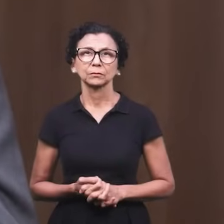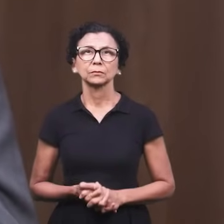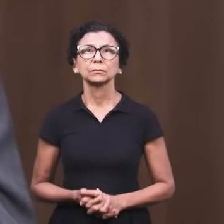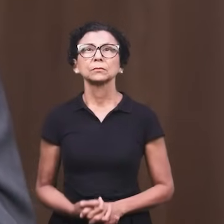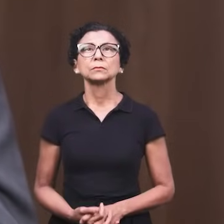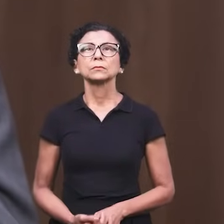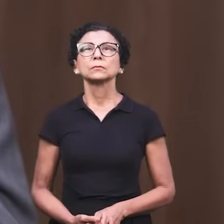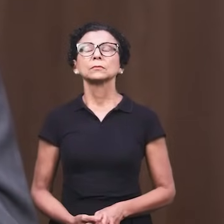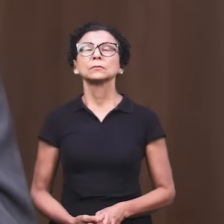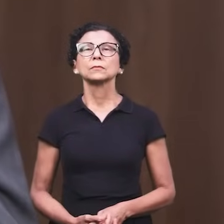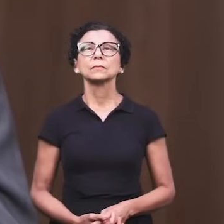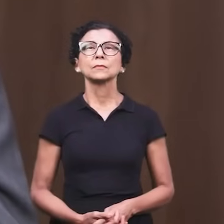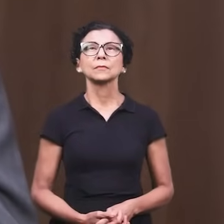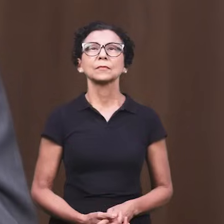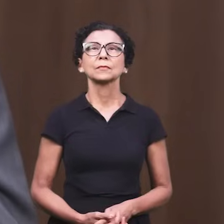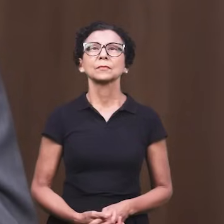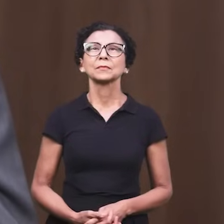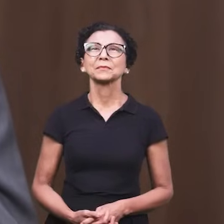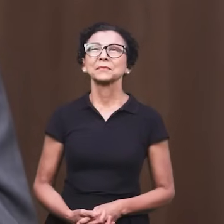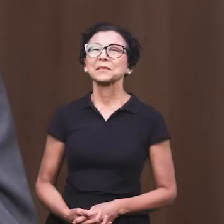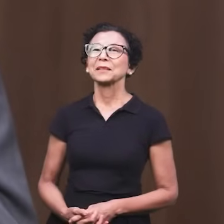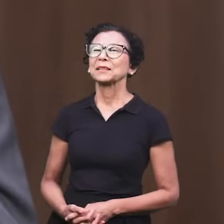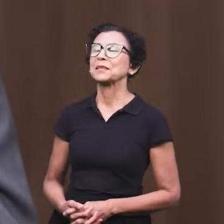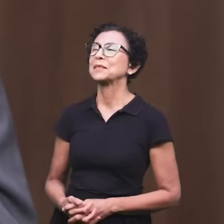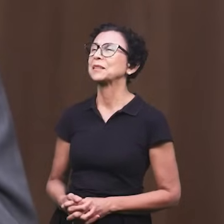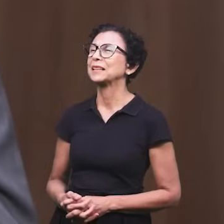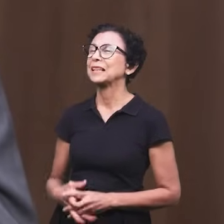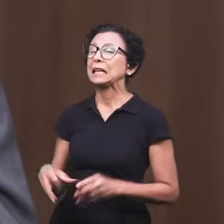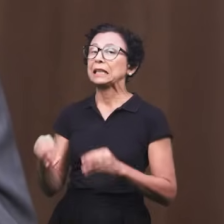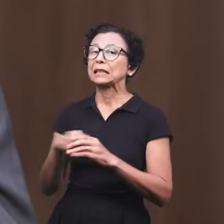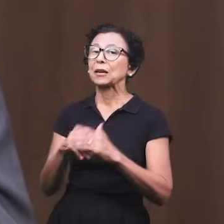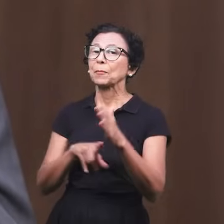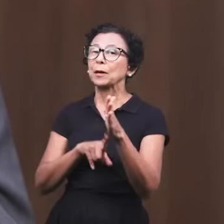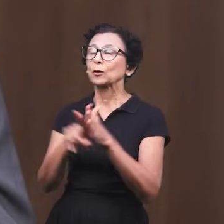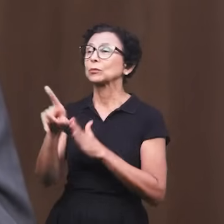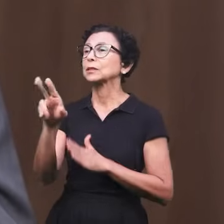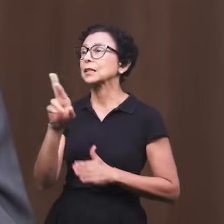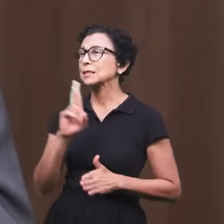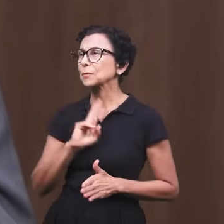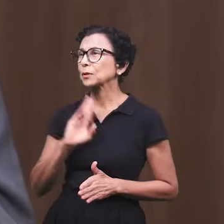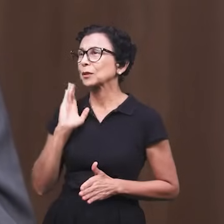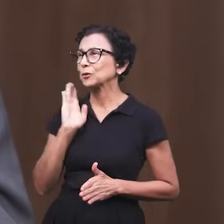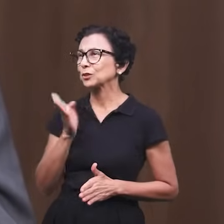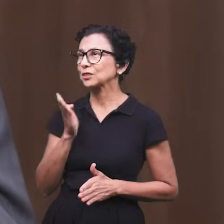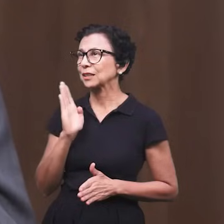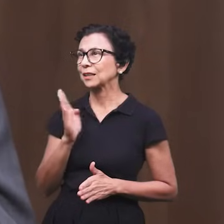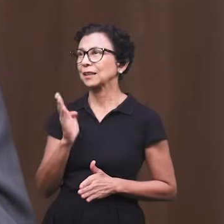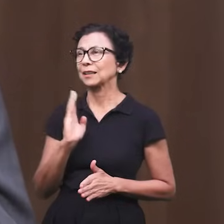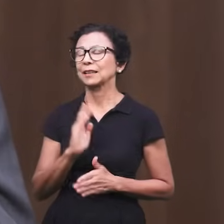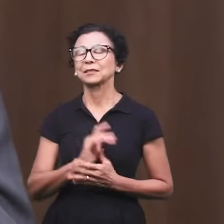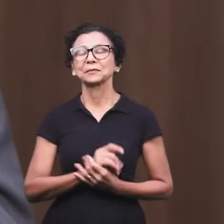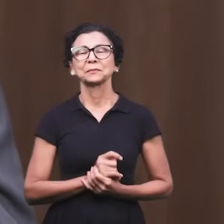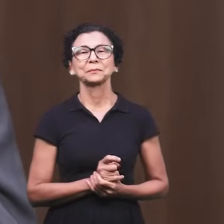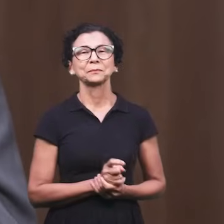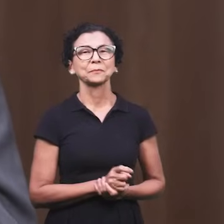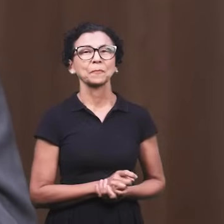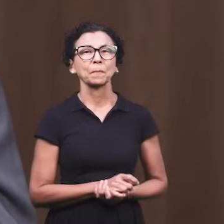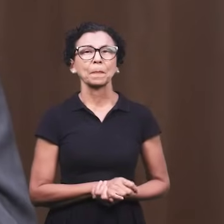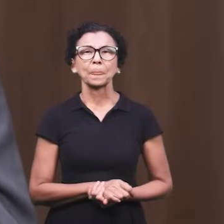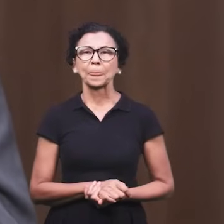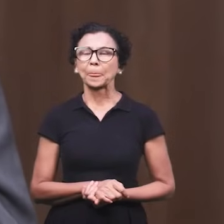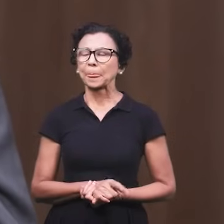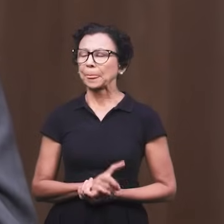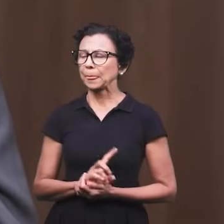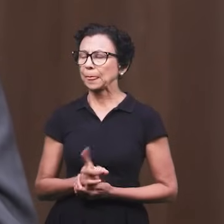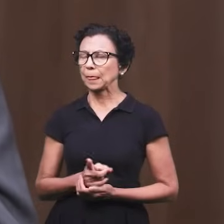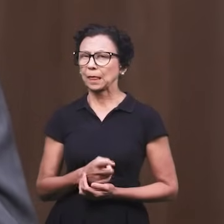Bem, você já respondeu aí com a própria pergunta, né? Porque nós não nos